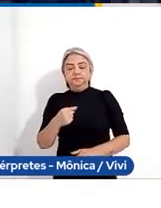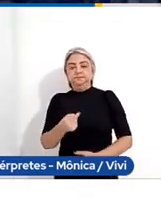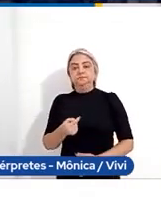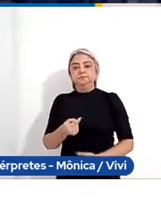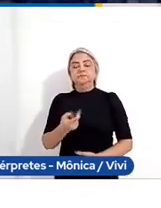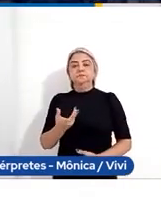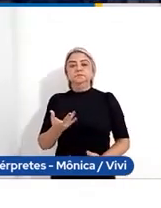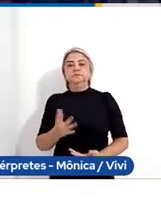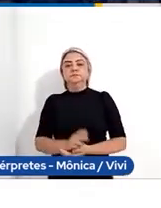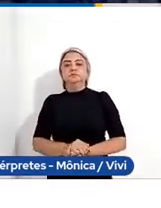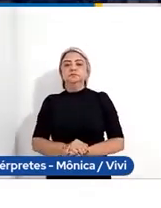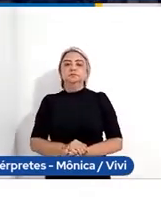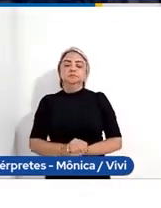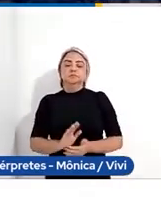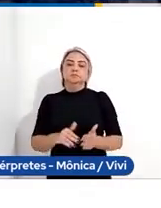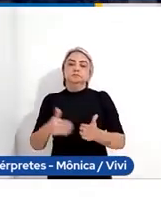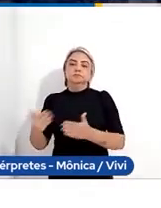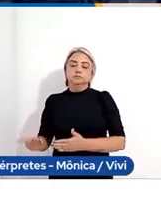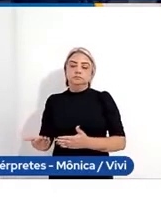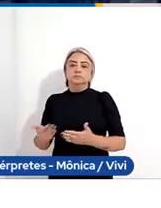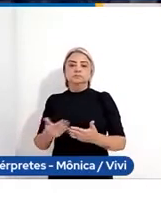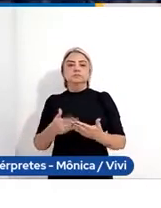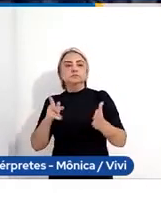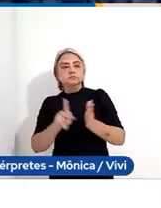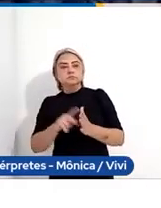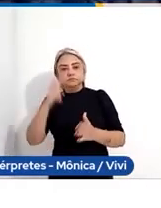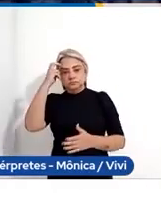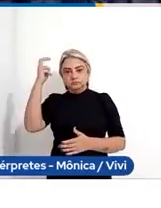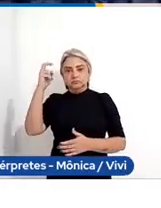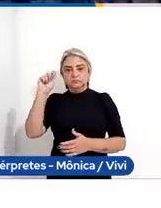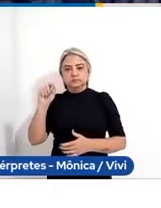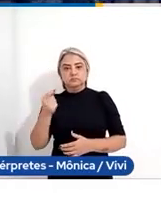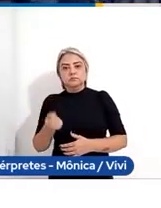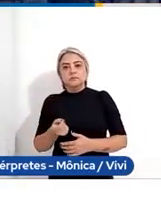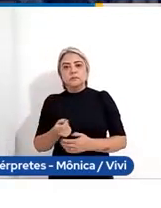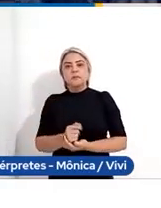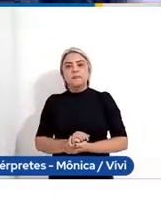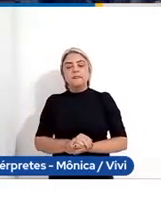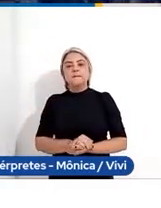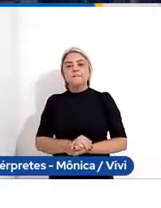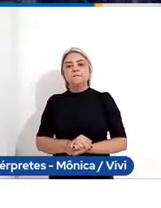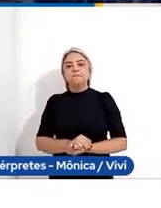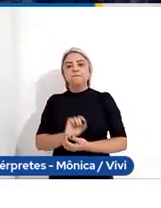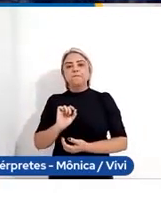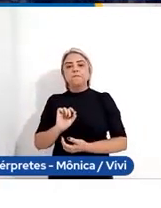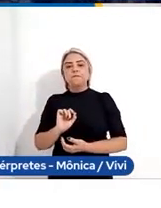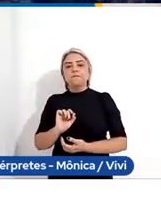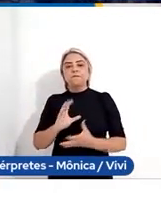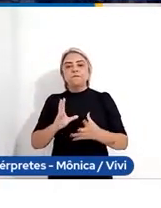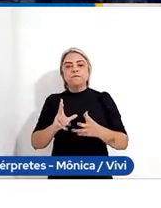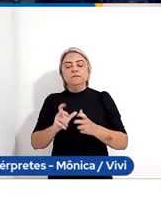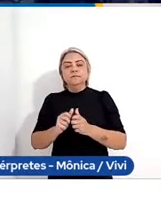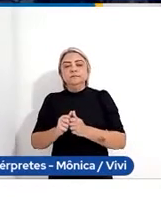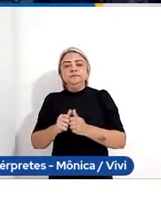escopo vai passar um pouco da propriedade intelectual para a gente aterrissar na propriedade intelectual novamente no fim. Isso aqui são todas as